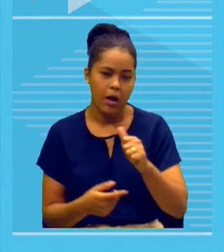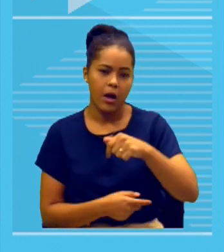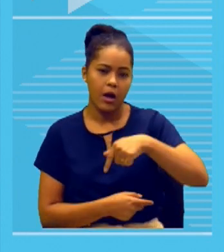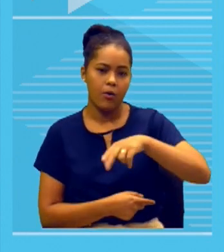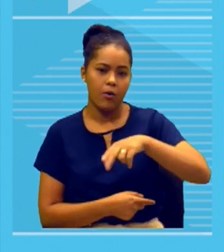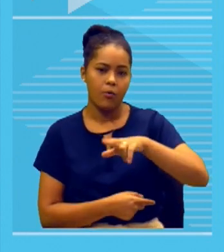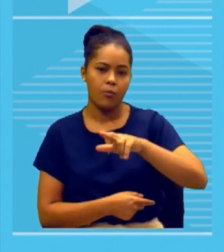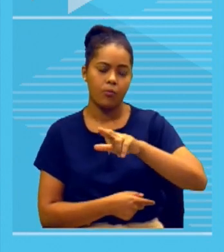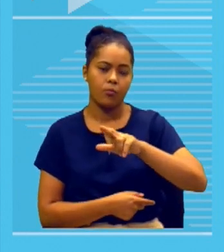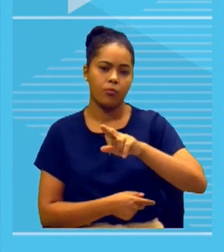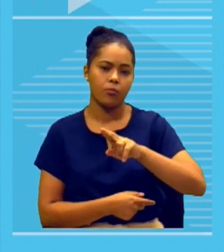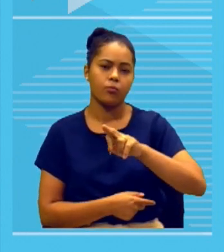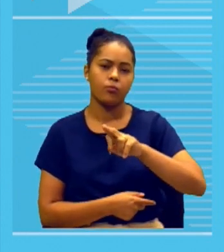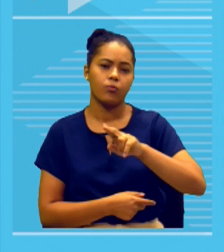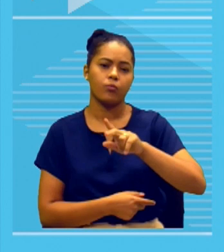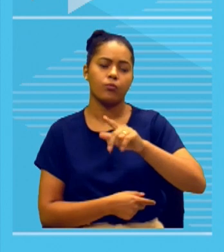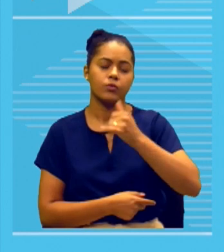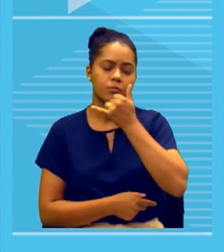E aí